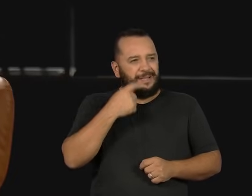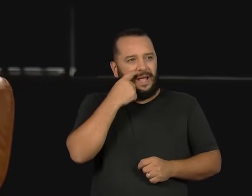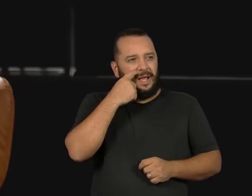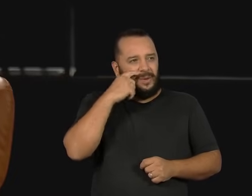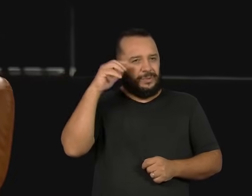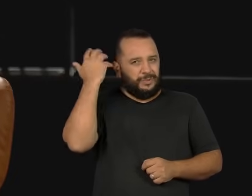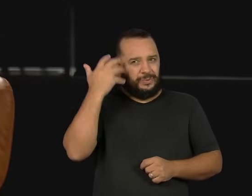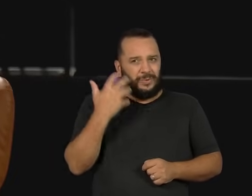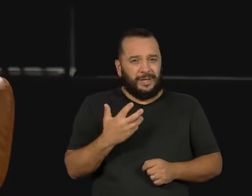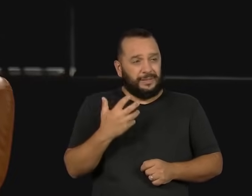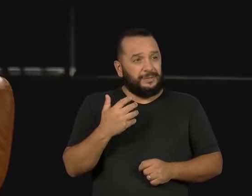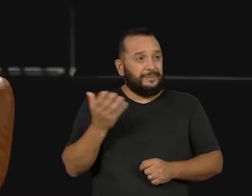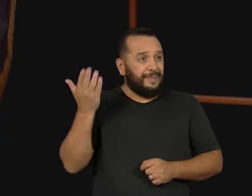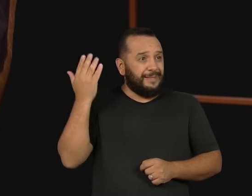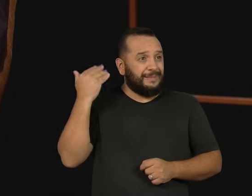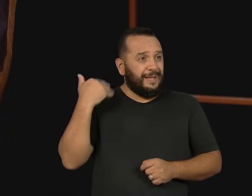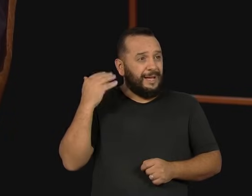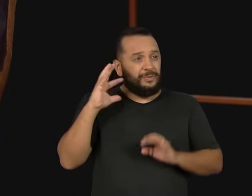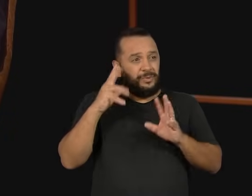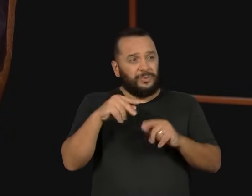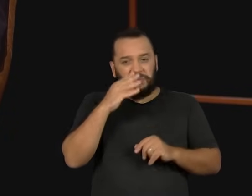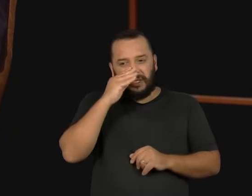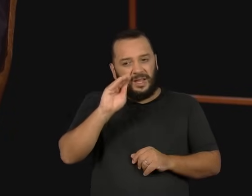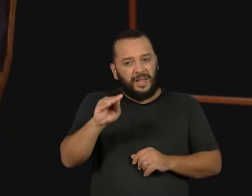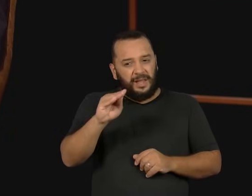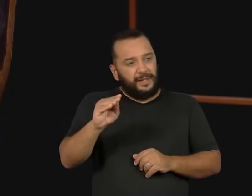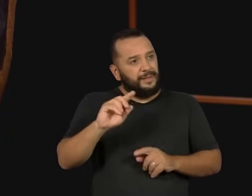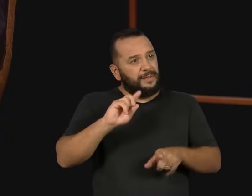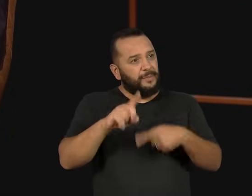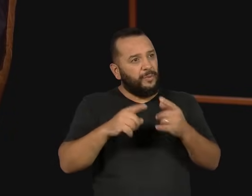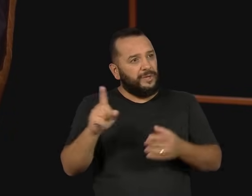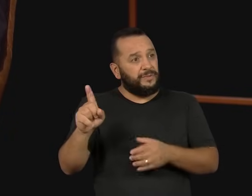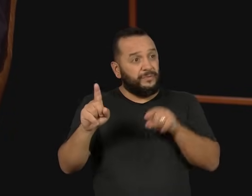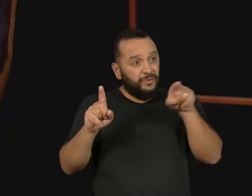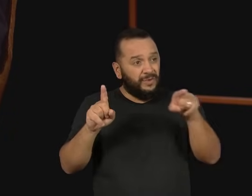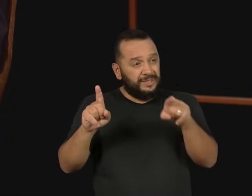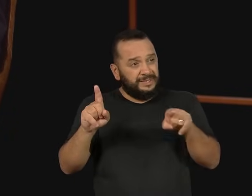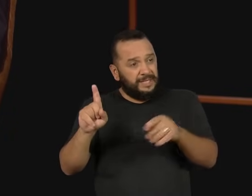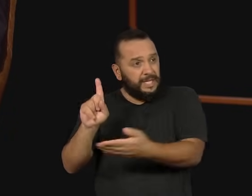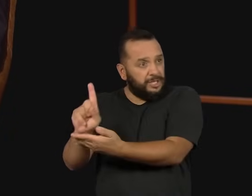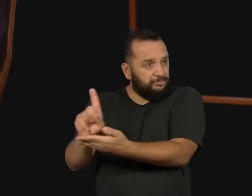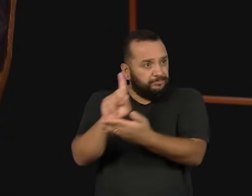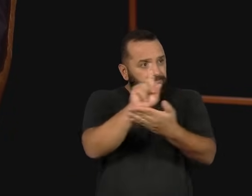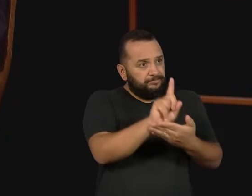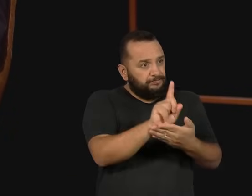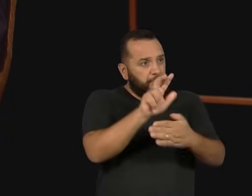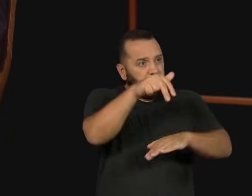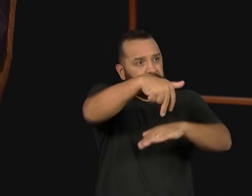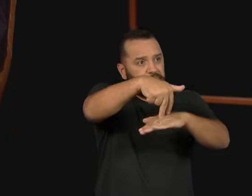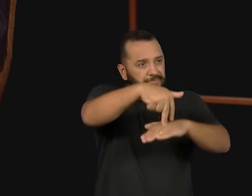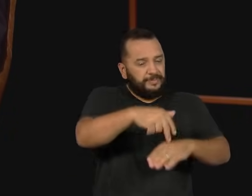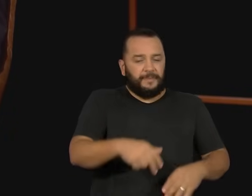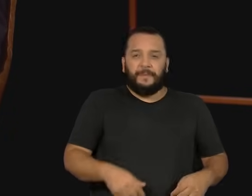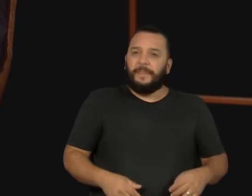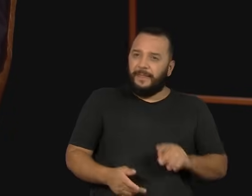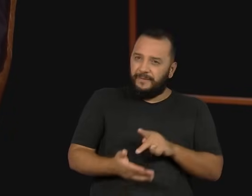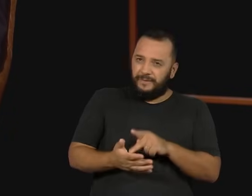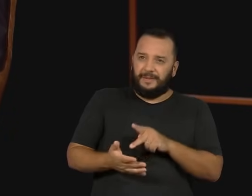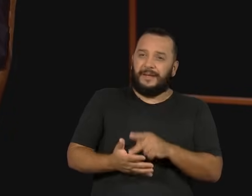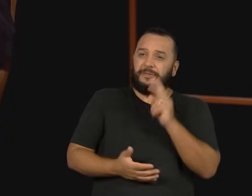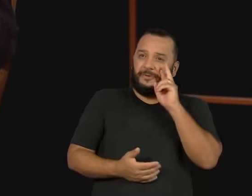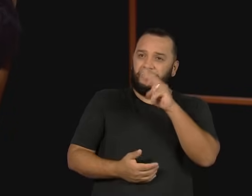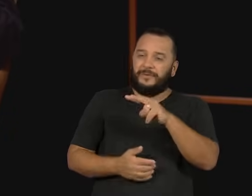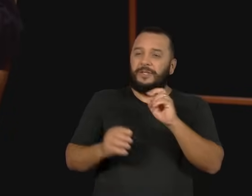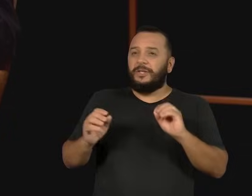um tanto esquecida, né? Totalmente esquecida. Totalmente, né? Eu vi um show da Elza no Sesc Pompeia, que